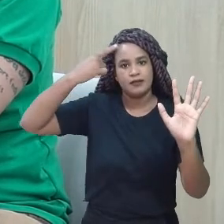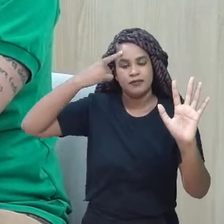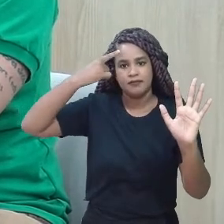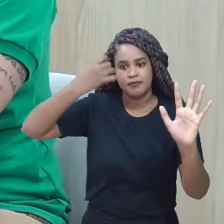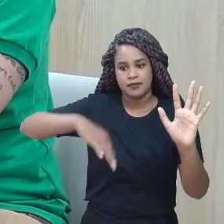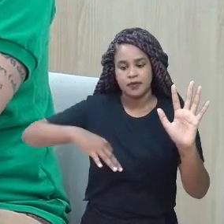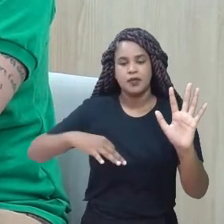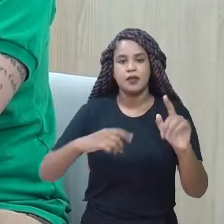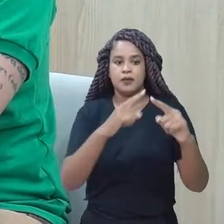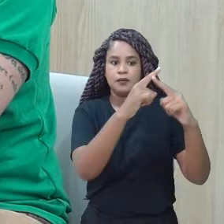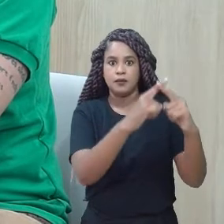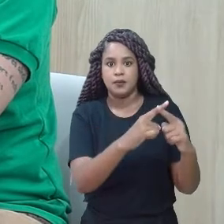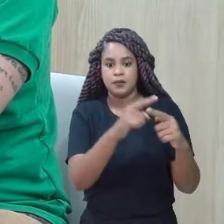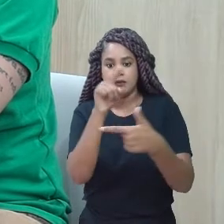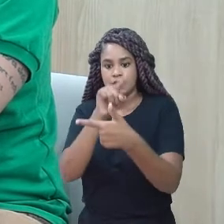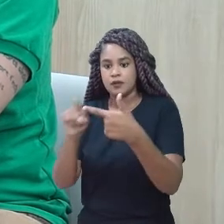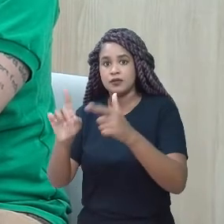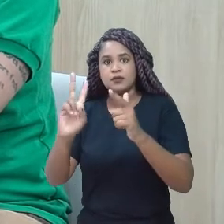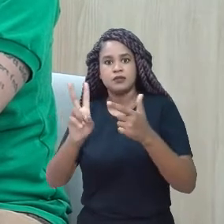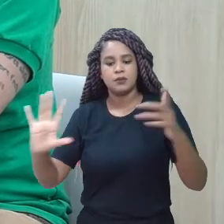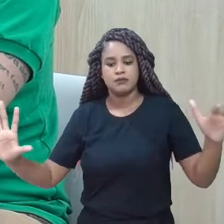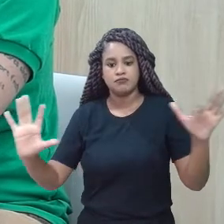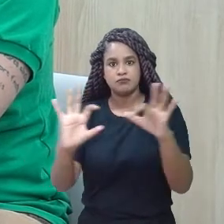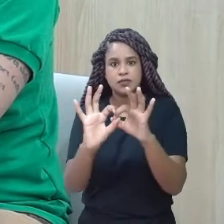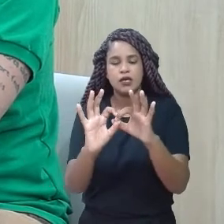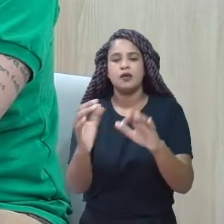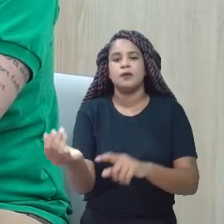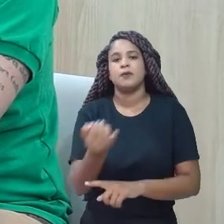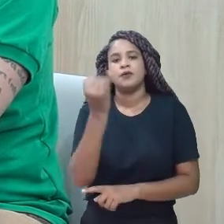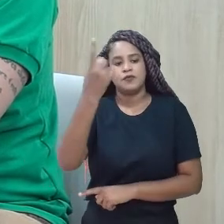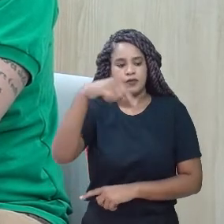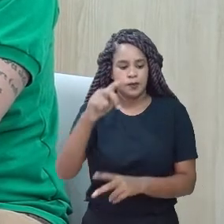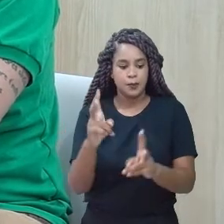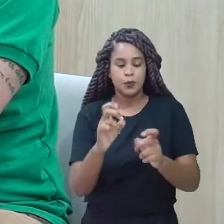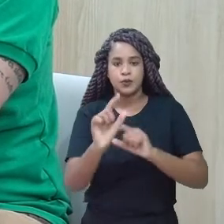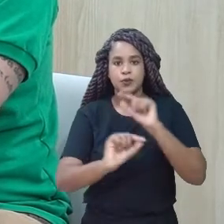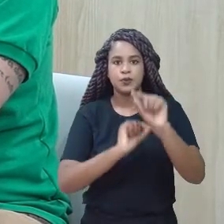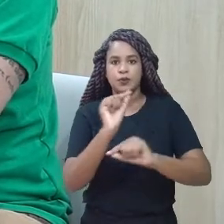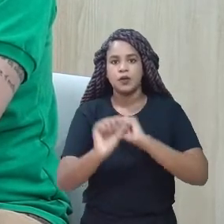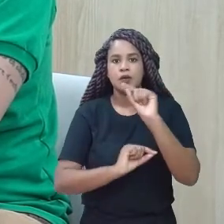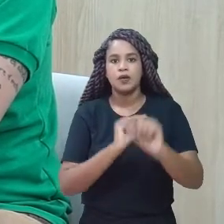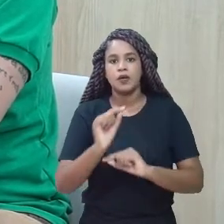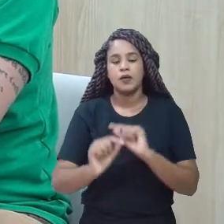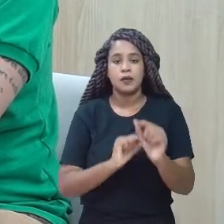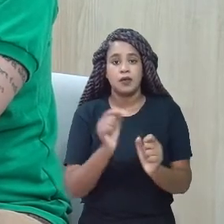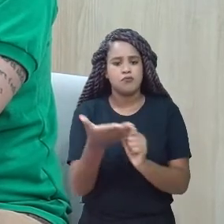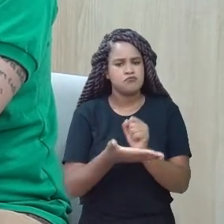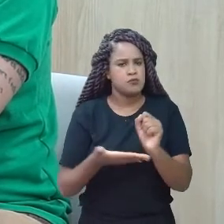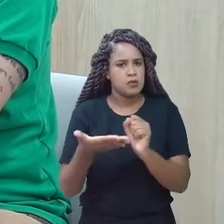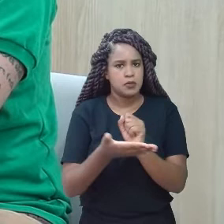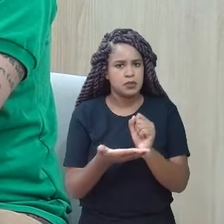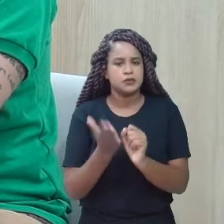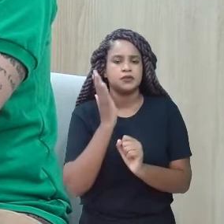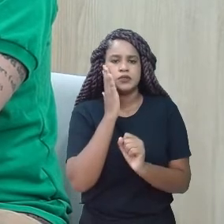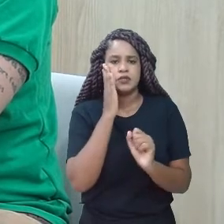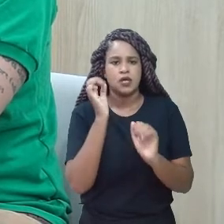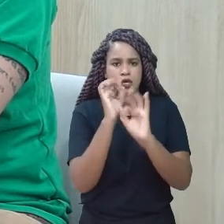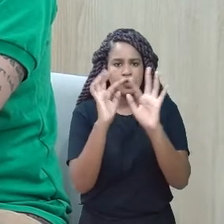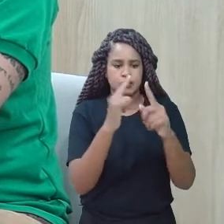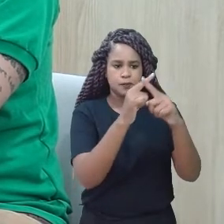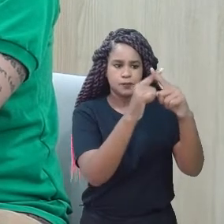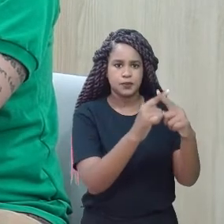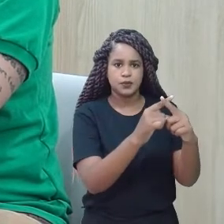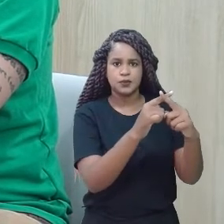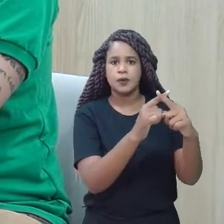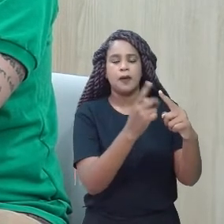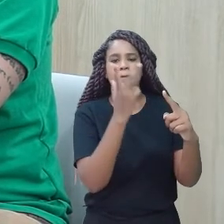divisores interligados, tá bom? Então é importante você perceber, por exemplo, assim, a ideia básica, né? Se eu quero entender o que são os múltiplos, é como se